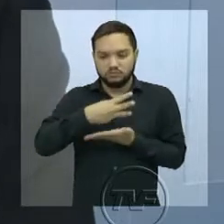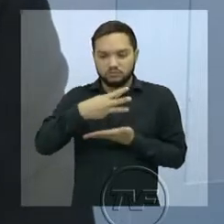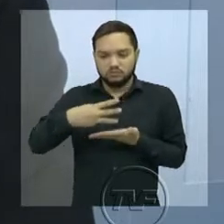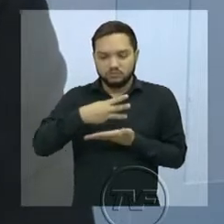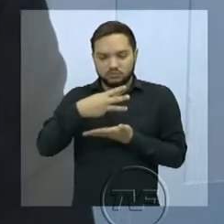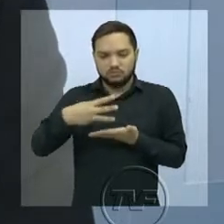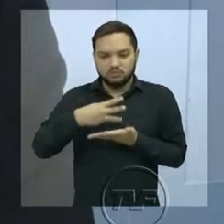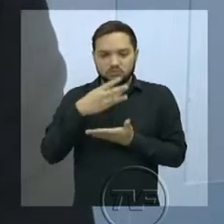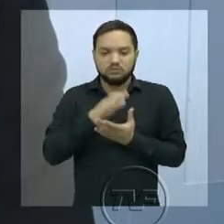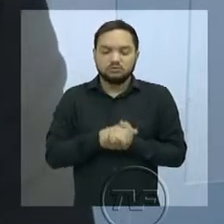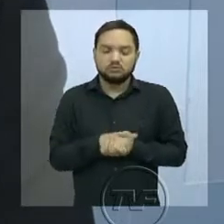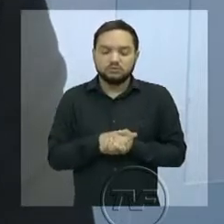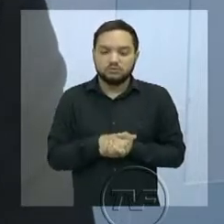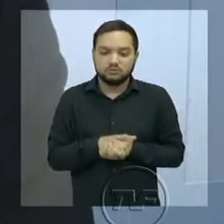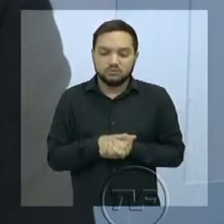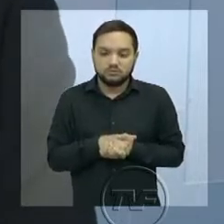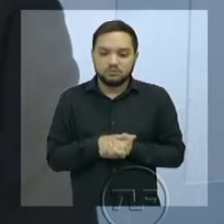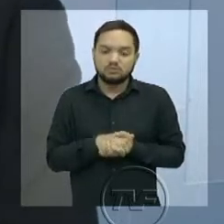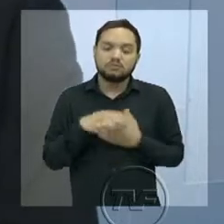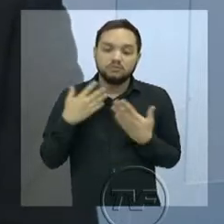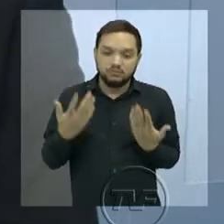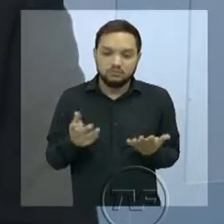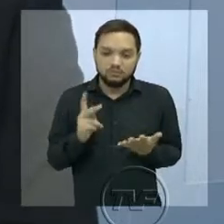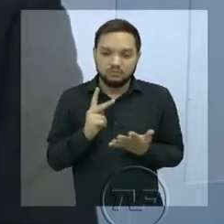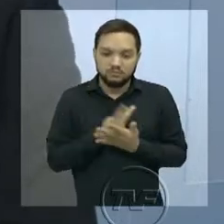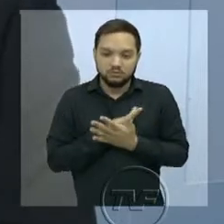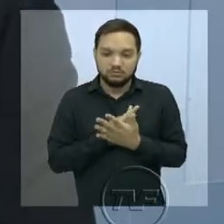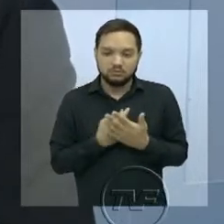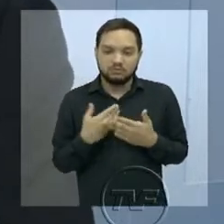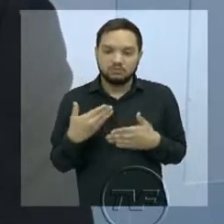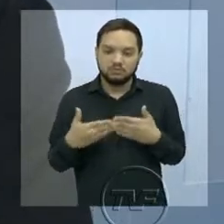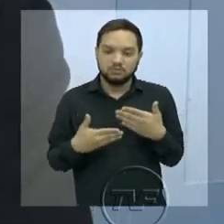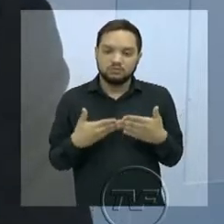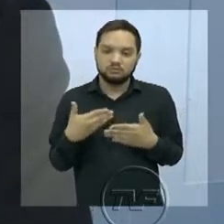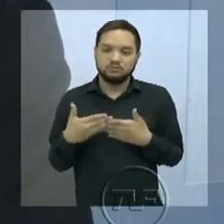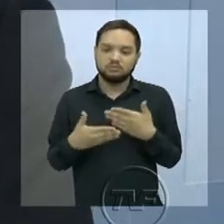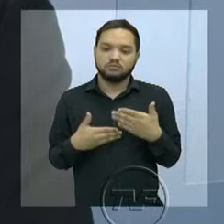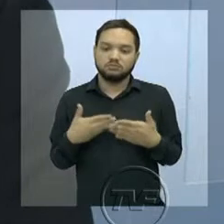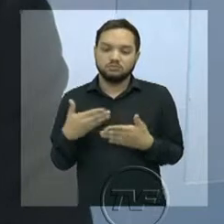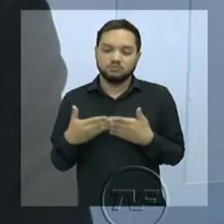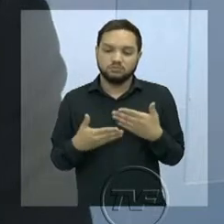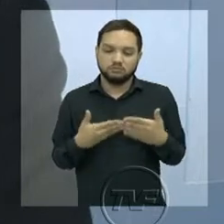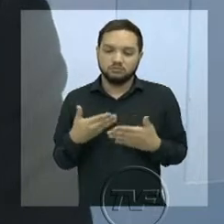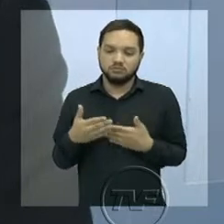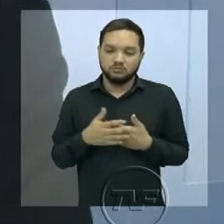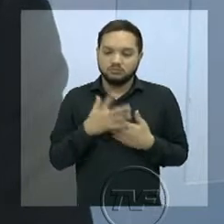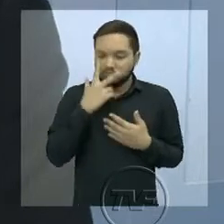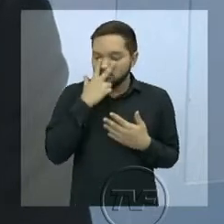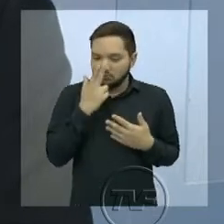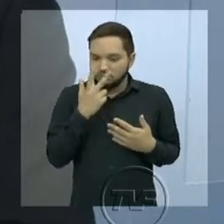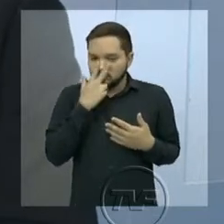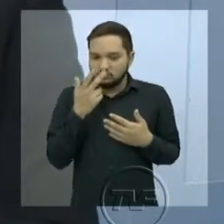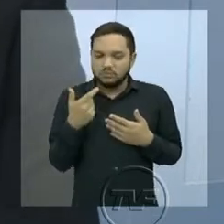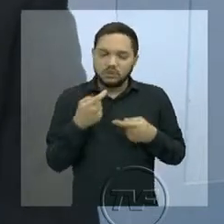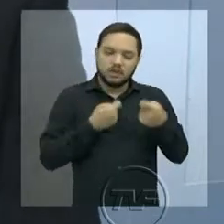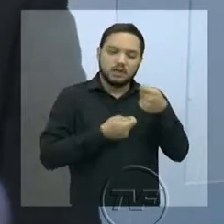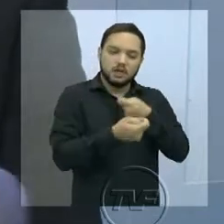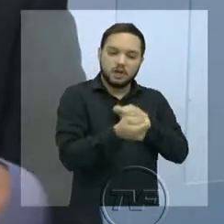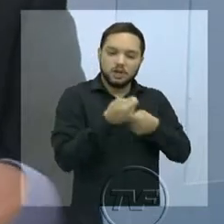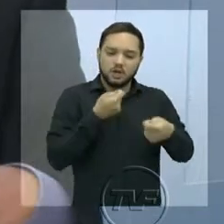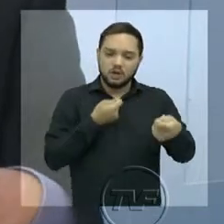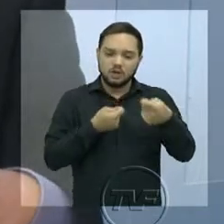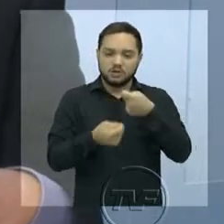alguns serviços, né? O que aconteceu? Isso foi começado a ser usado como moeda política. Se negociava com